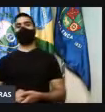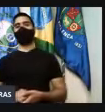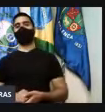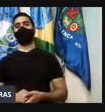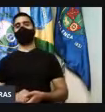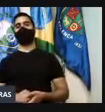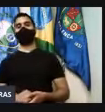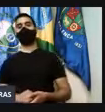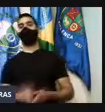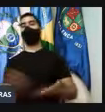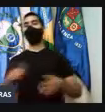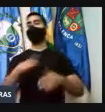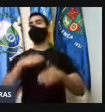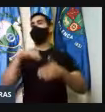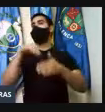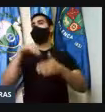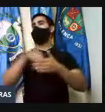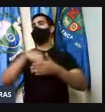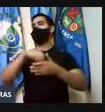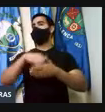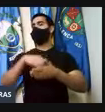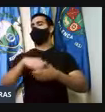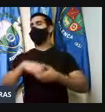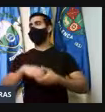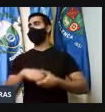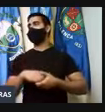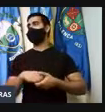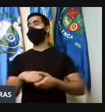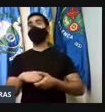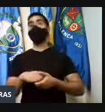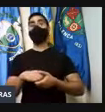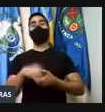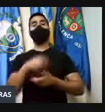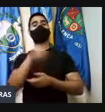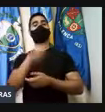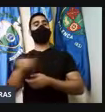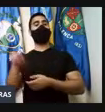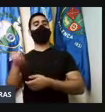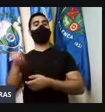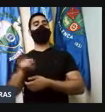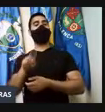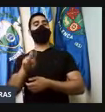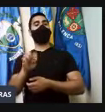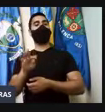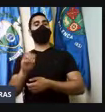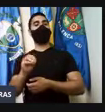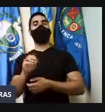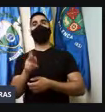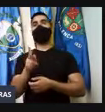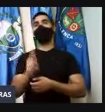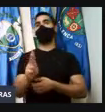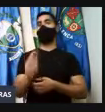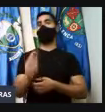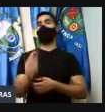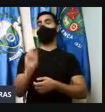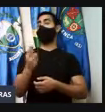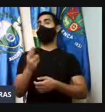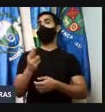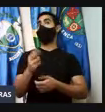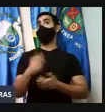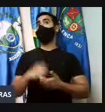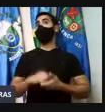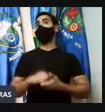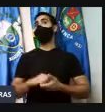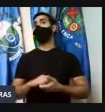para a votação de 2/3 do veto, manutenção ou não do